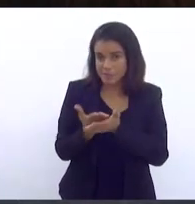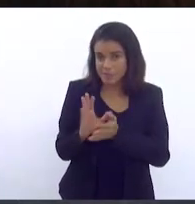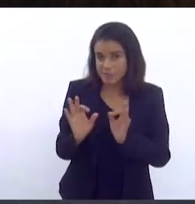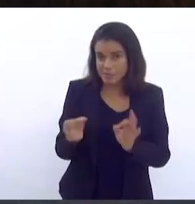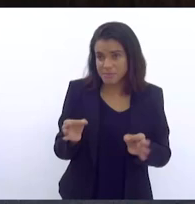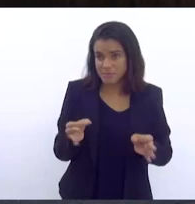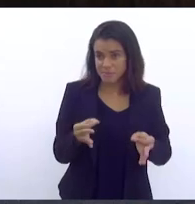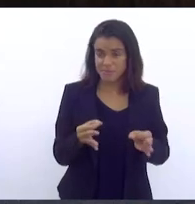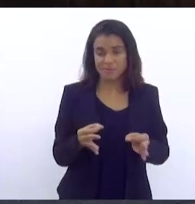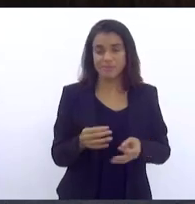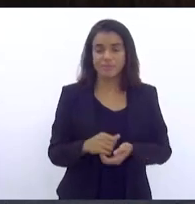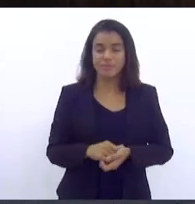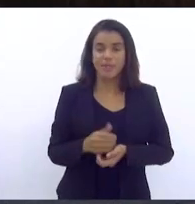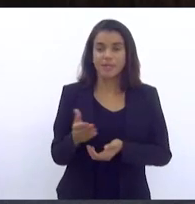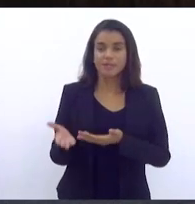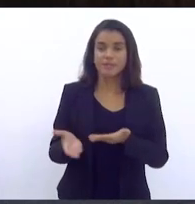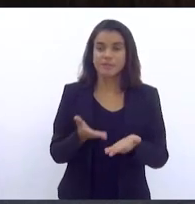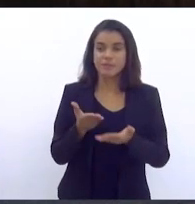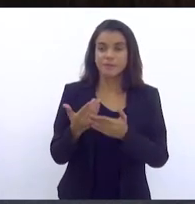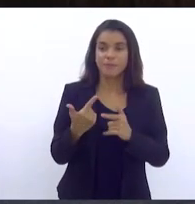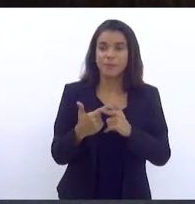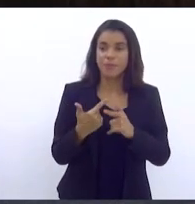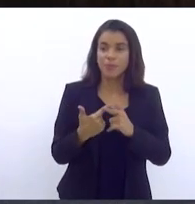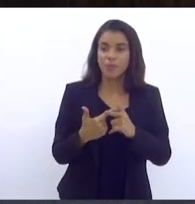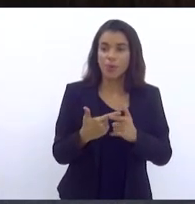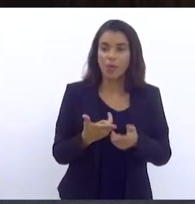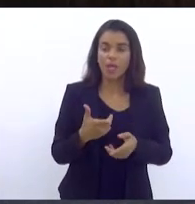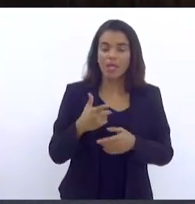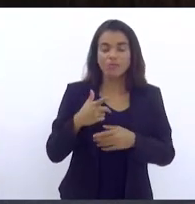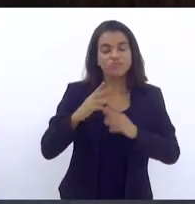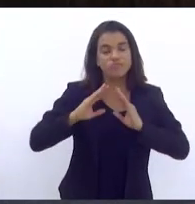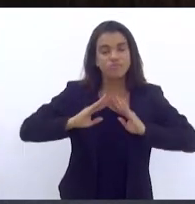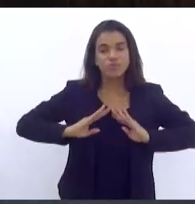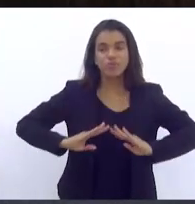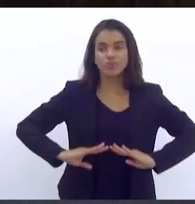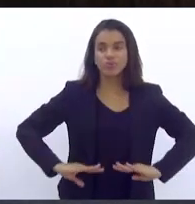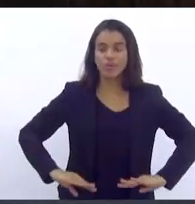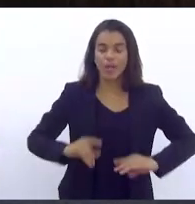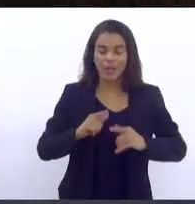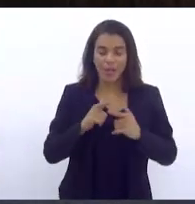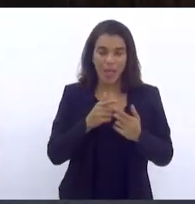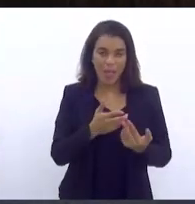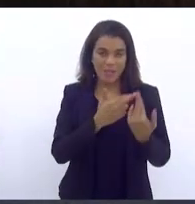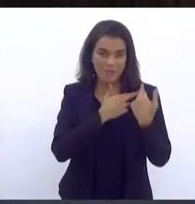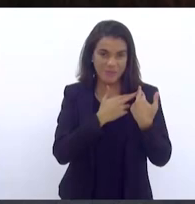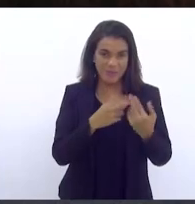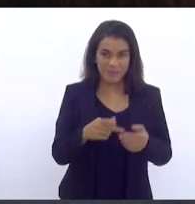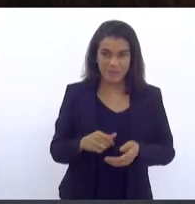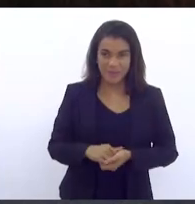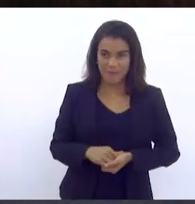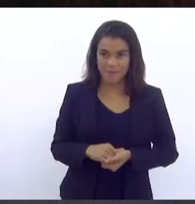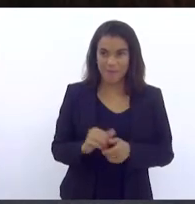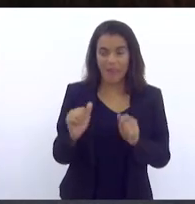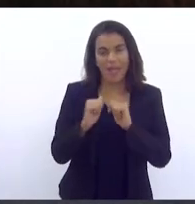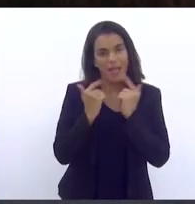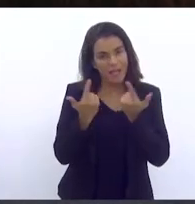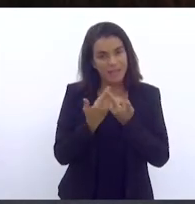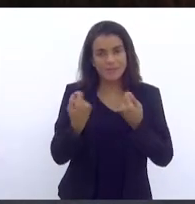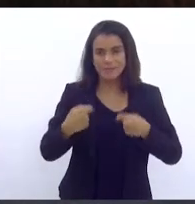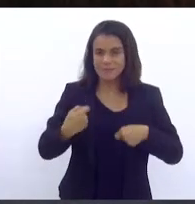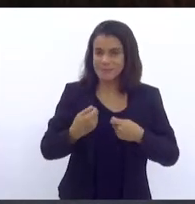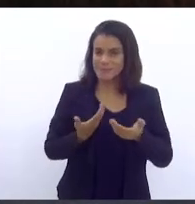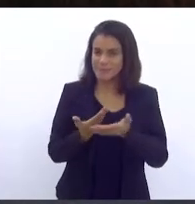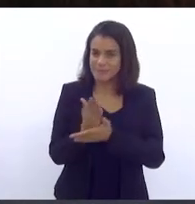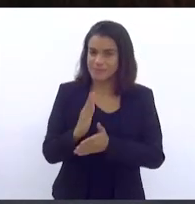e essa prestação porque desonera um pouco vocês e responsabiliza a própria alerge alerge precisa aprovar o projeto